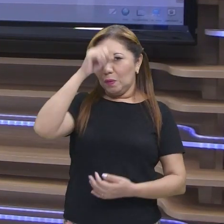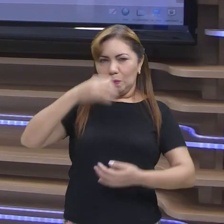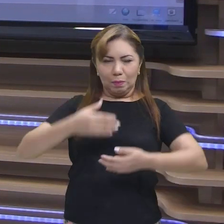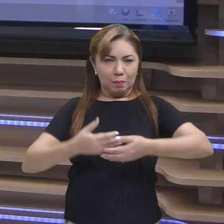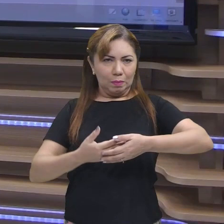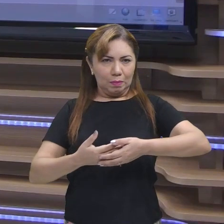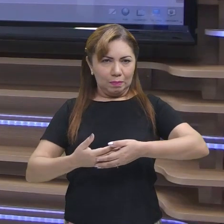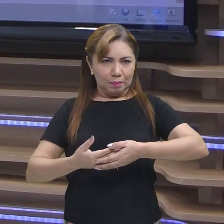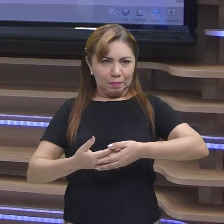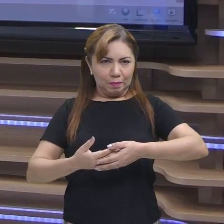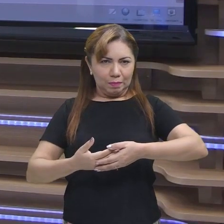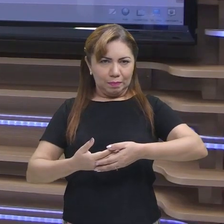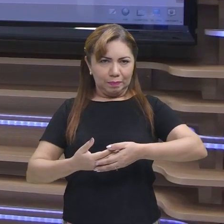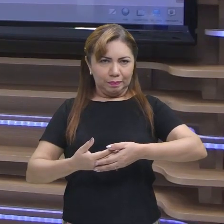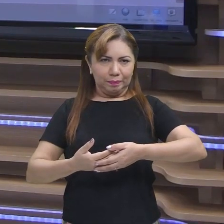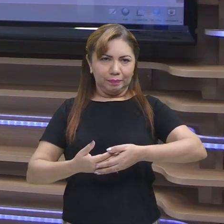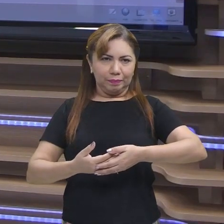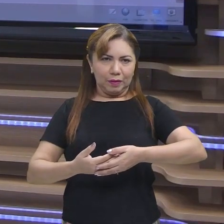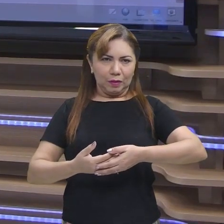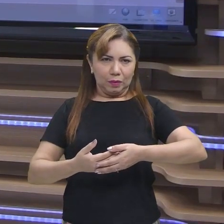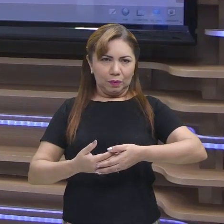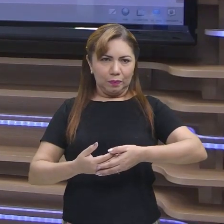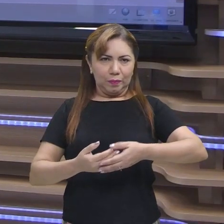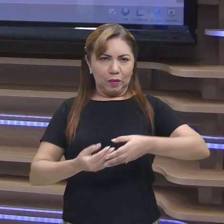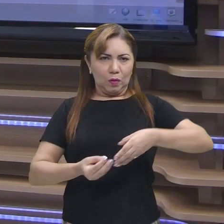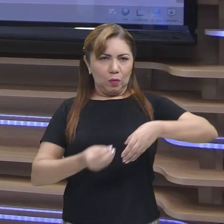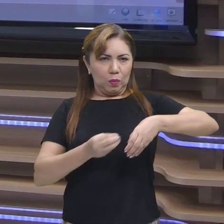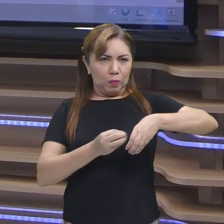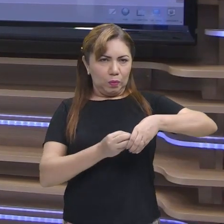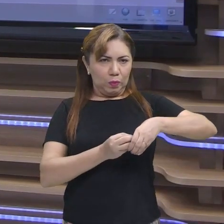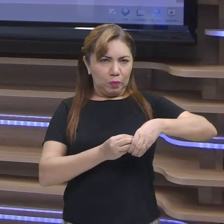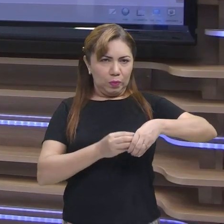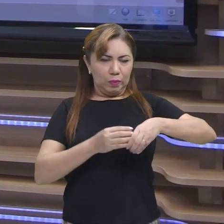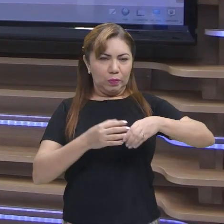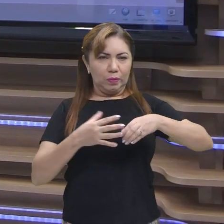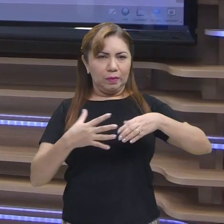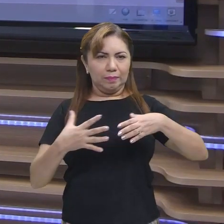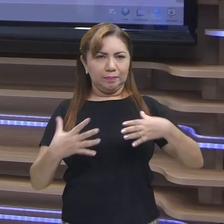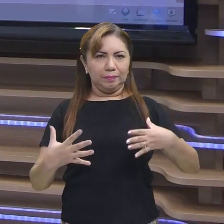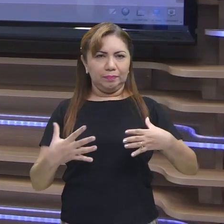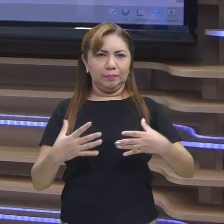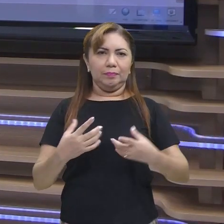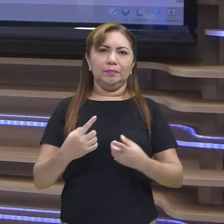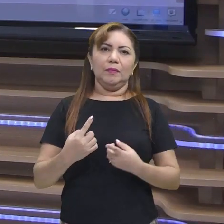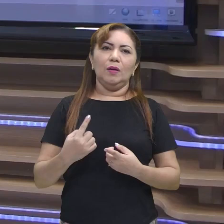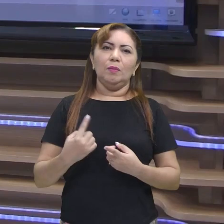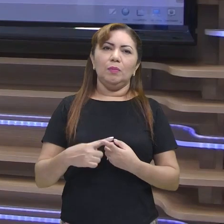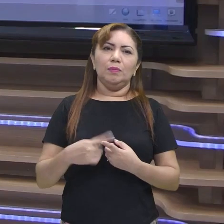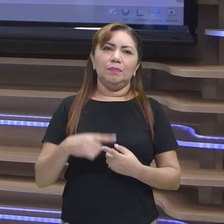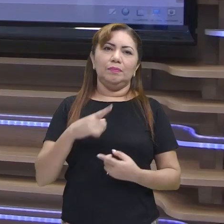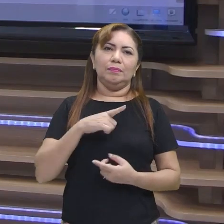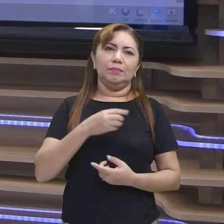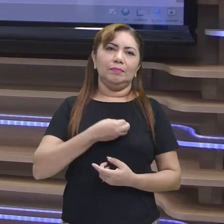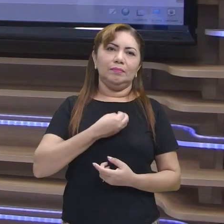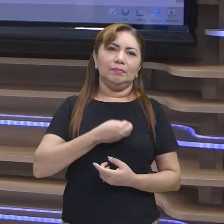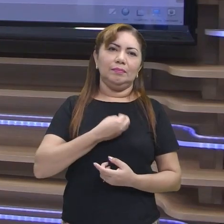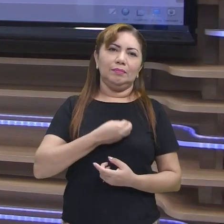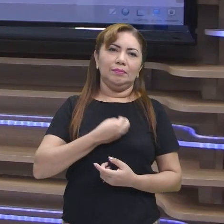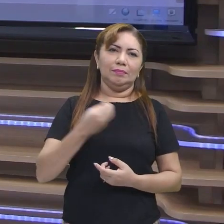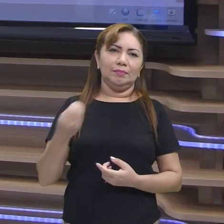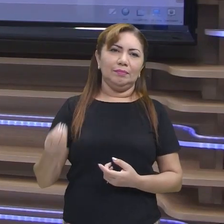entre quando eles estavam dentro da mulher, e quando eles saem para o parto, que é uma vida nova, né? E começam a chorar,